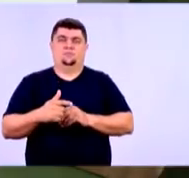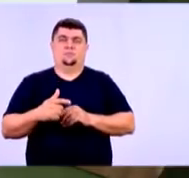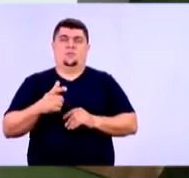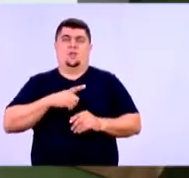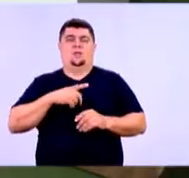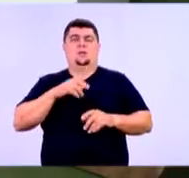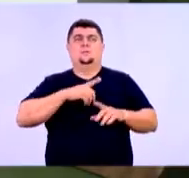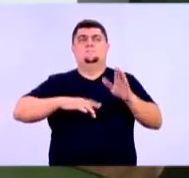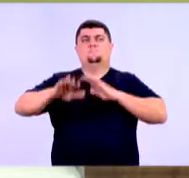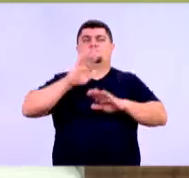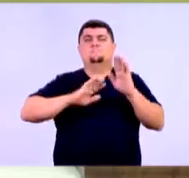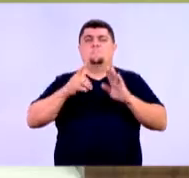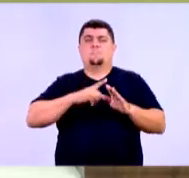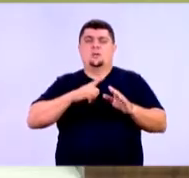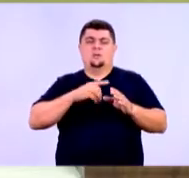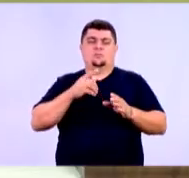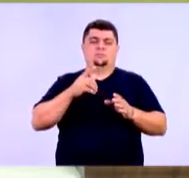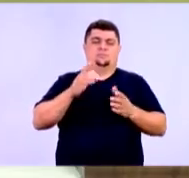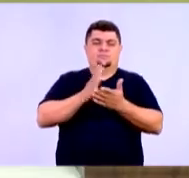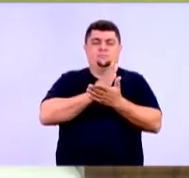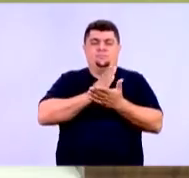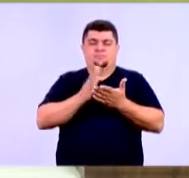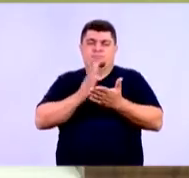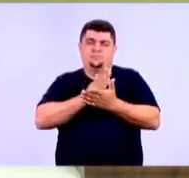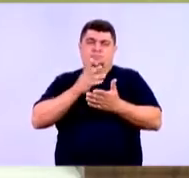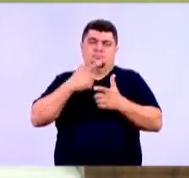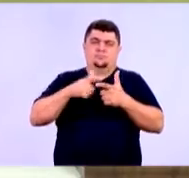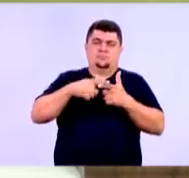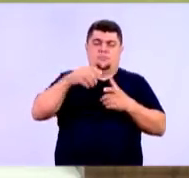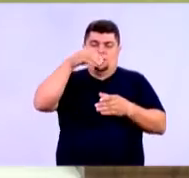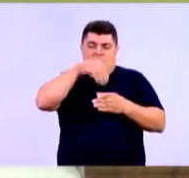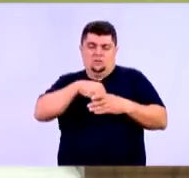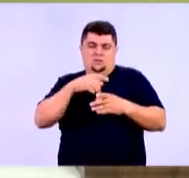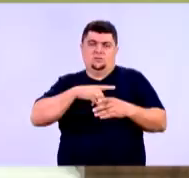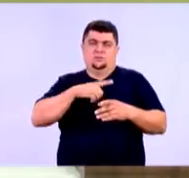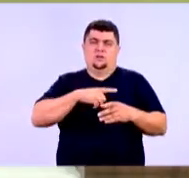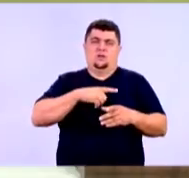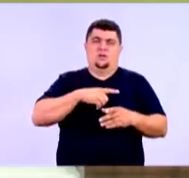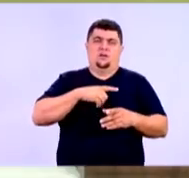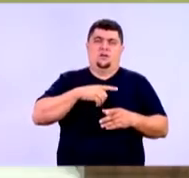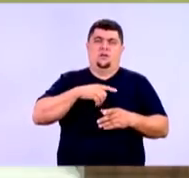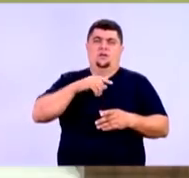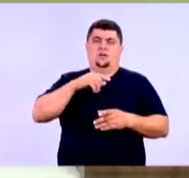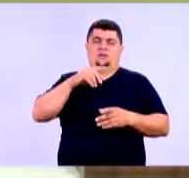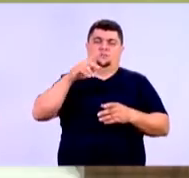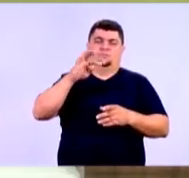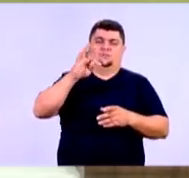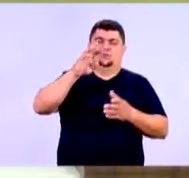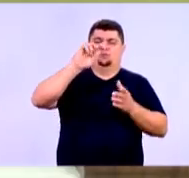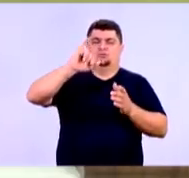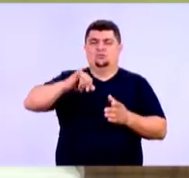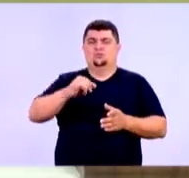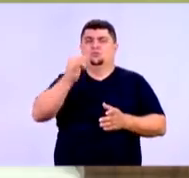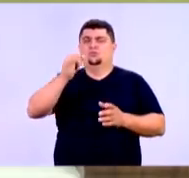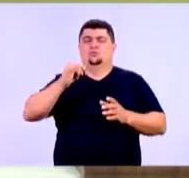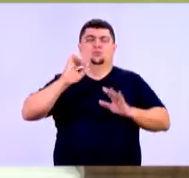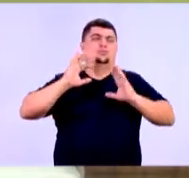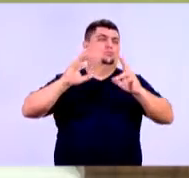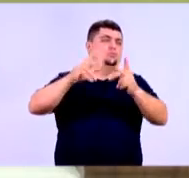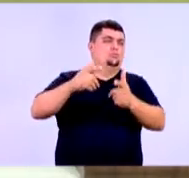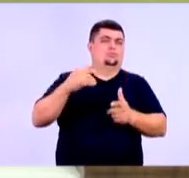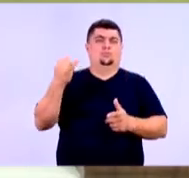risco, no caso de condições internas, se a taxa de inflação é um risco para a empresa, a taxa de juros de